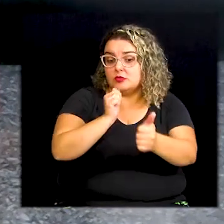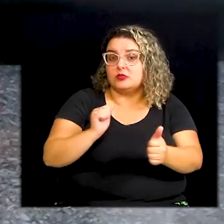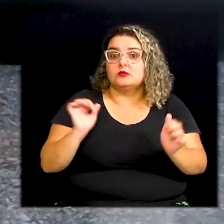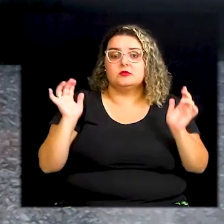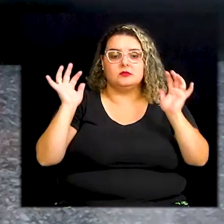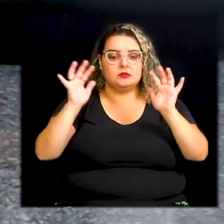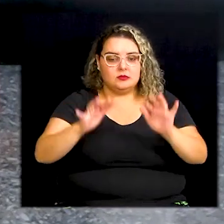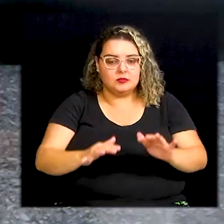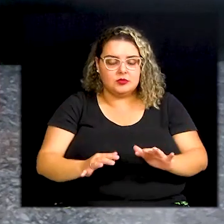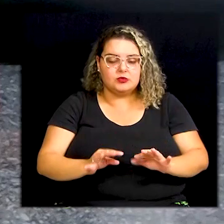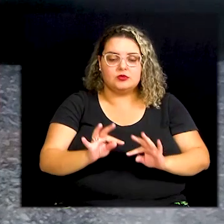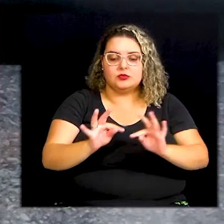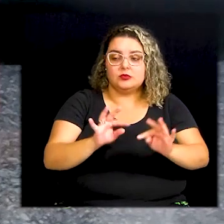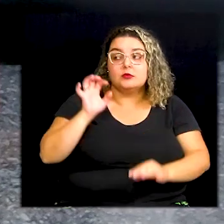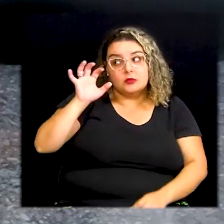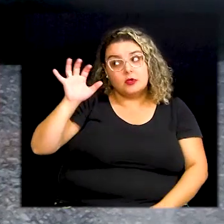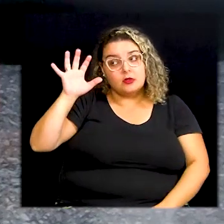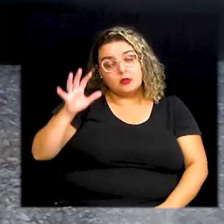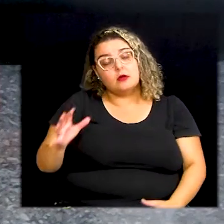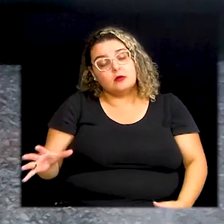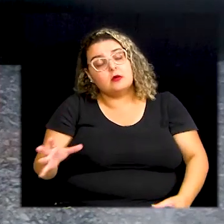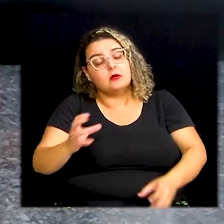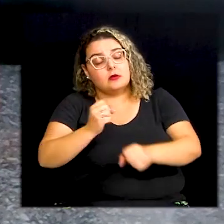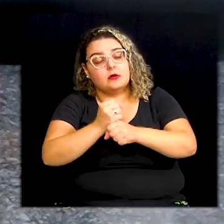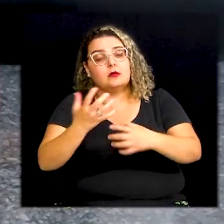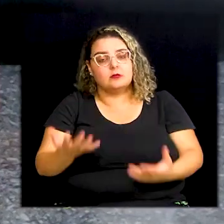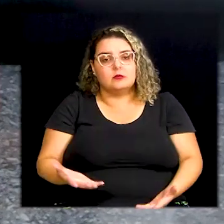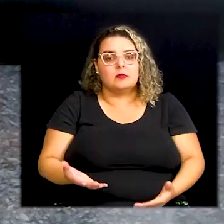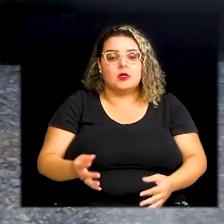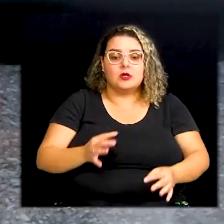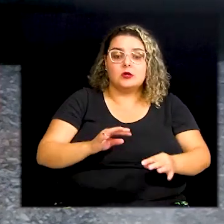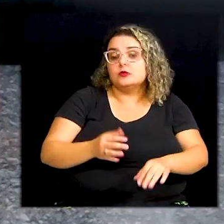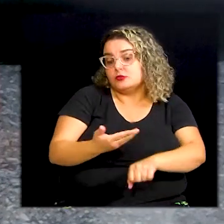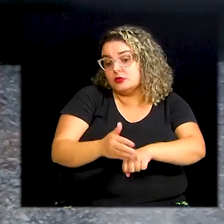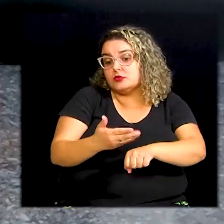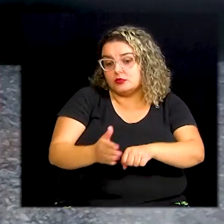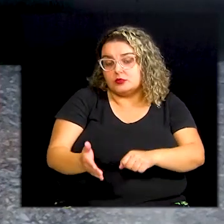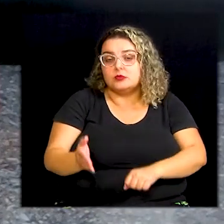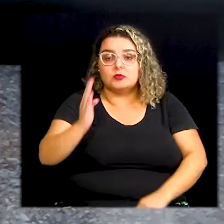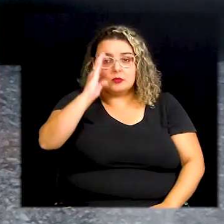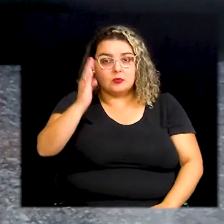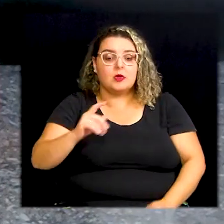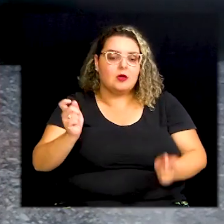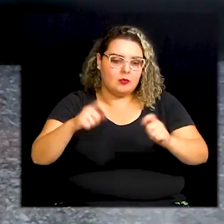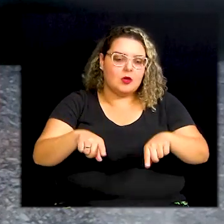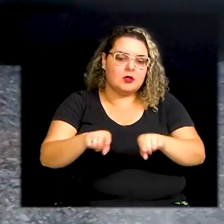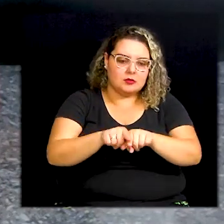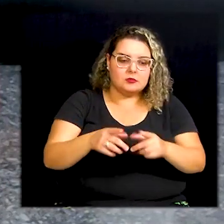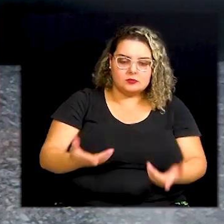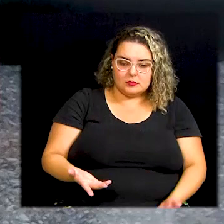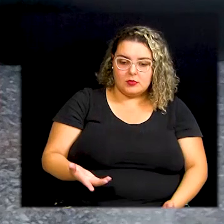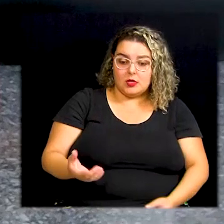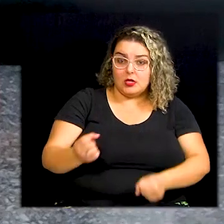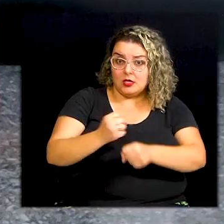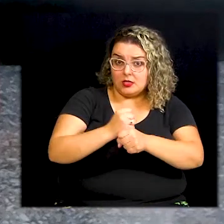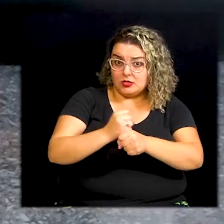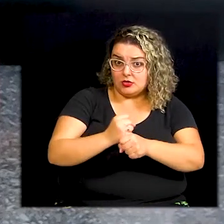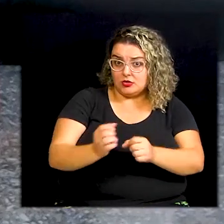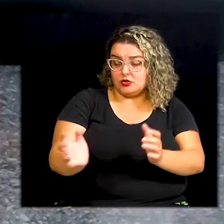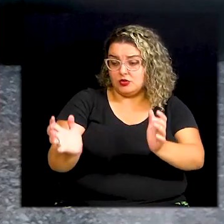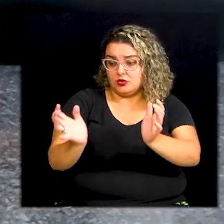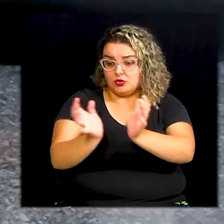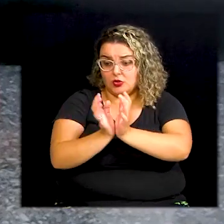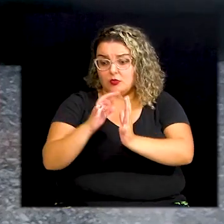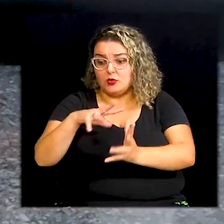dos treinadores europeus também agrega bastante, mas, como eu disse, os treinadores brasileiros são muito bem capacitados também. Estamos em ano de Copa do